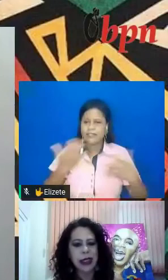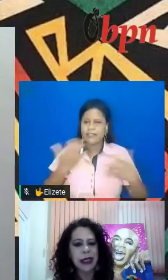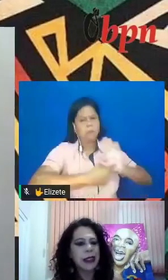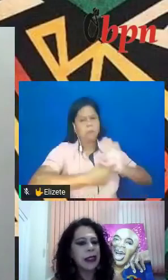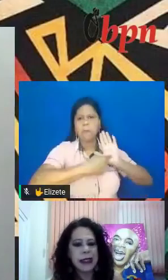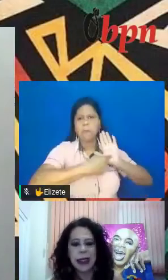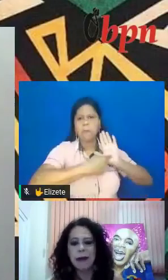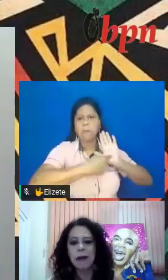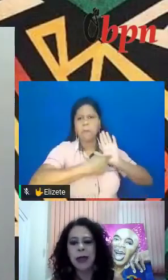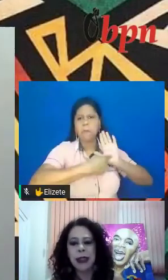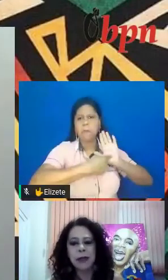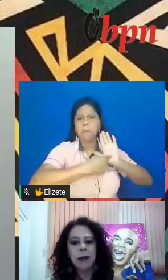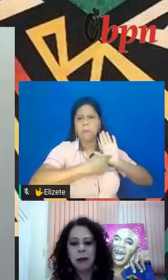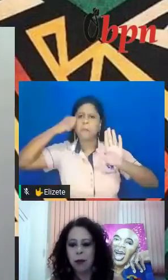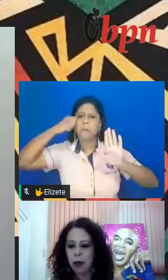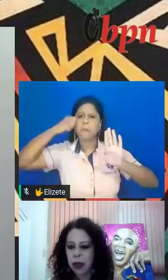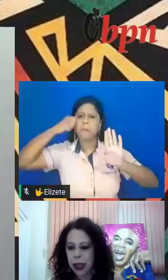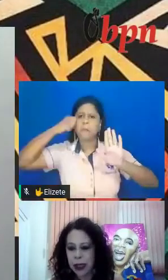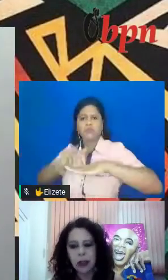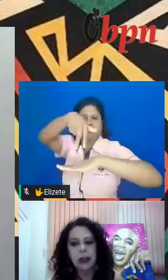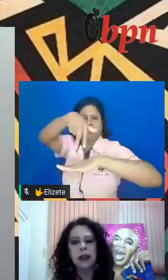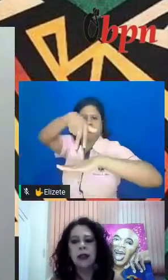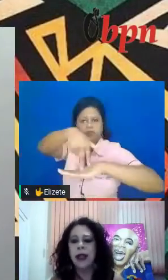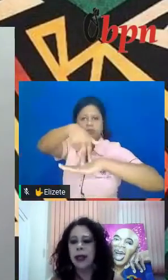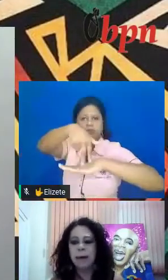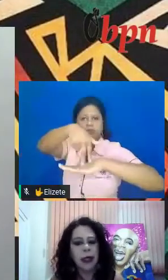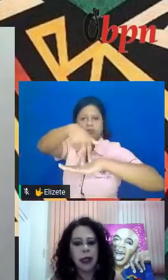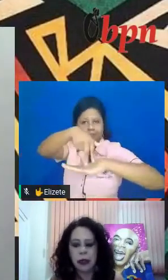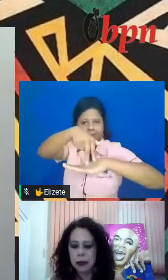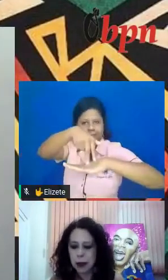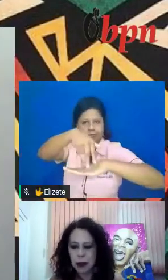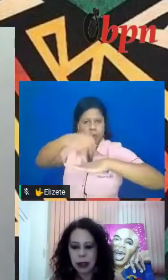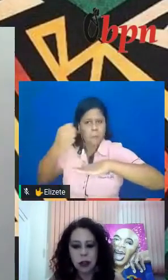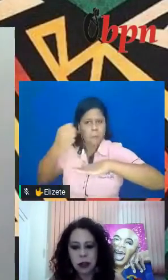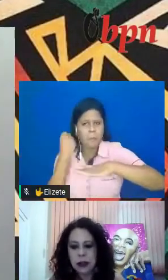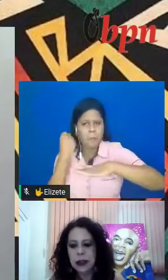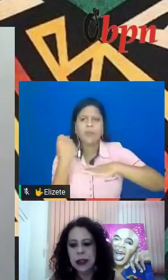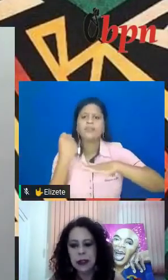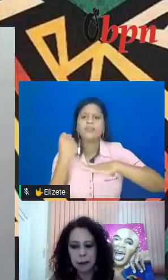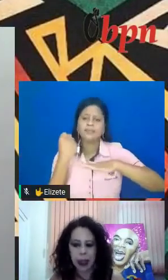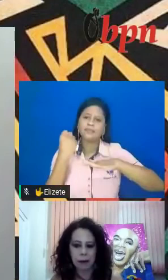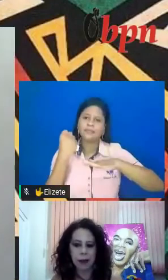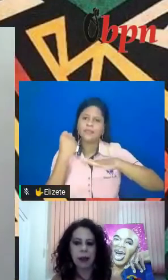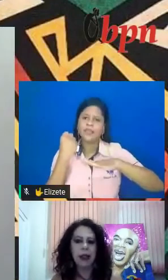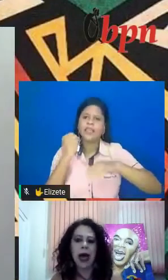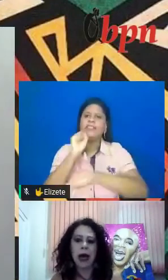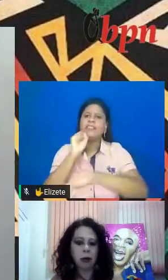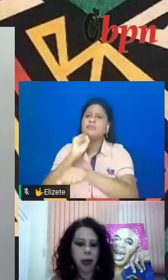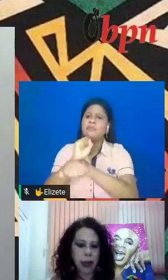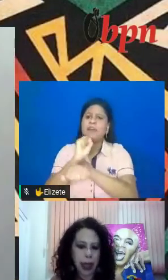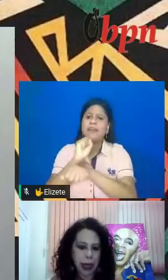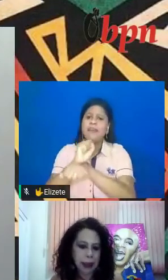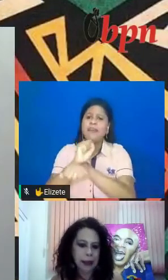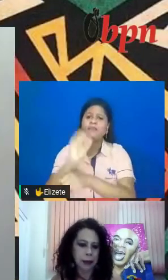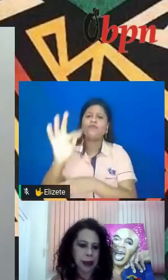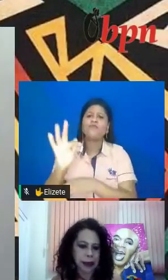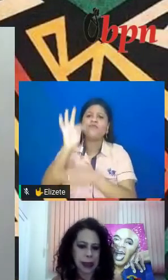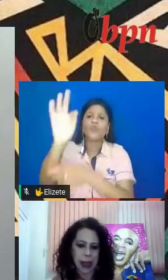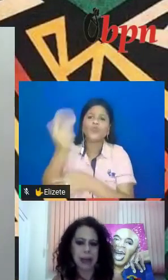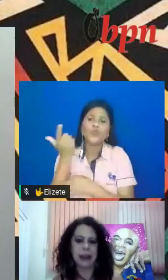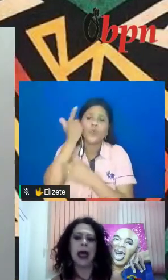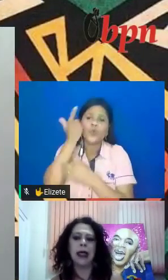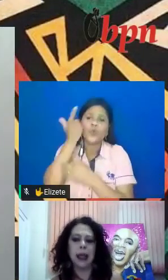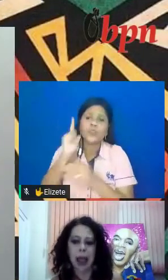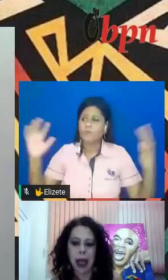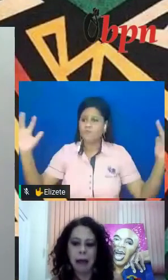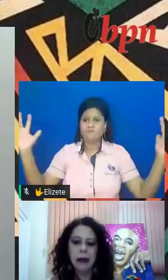bafônico, seria extremamente potente, né? E eu espero que a gente consiga, em breve, aglomerar, se